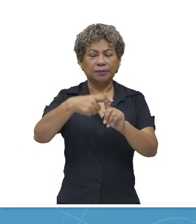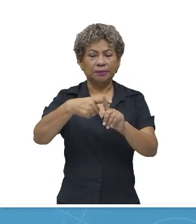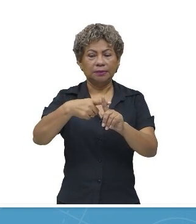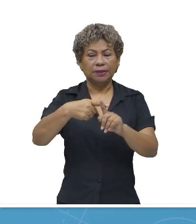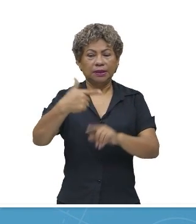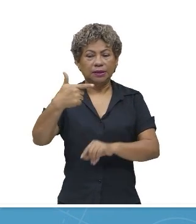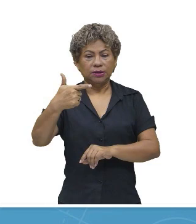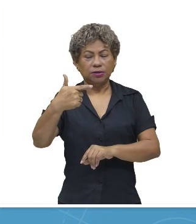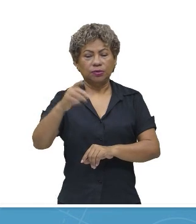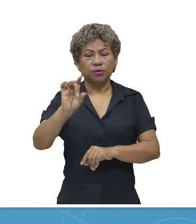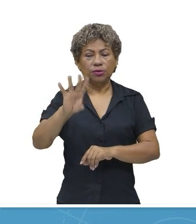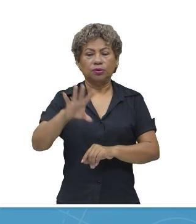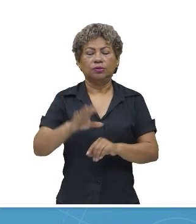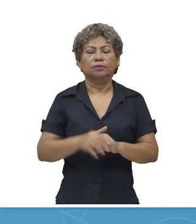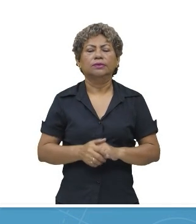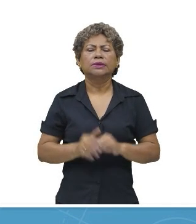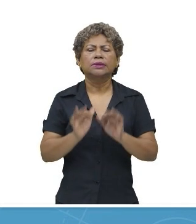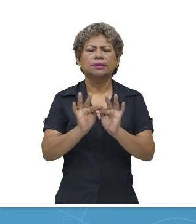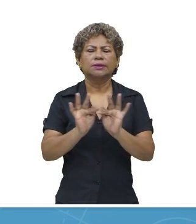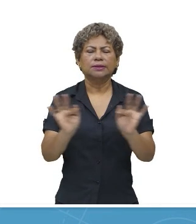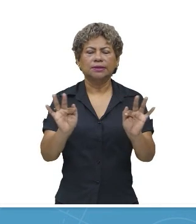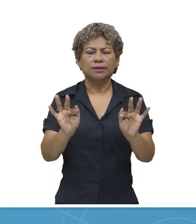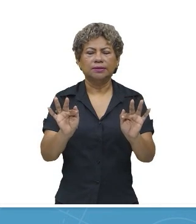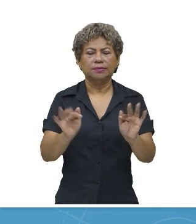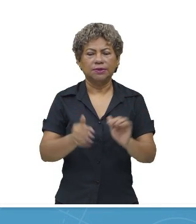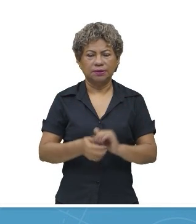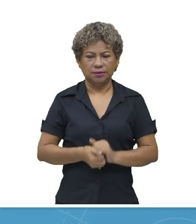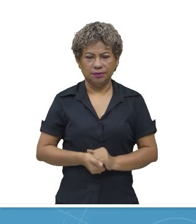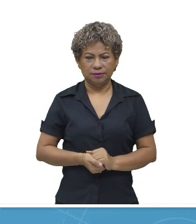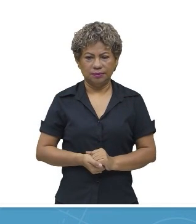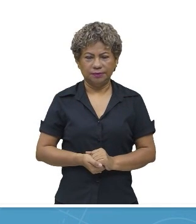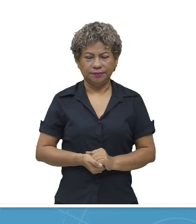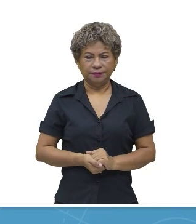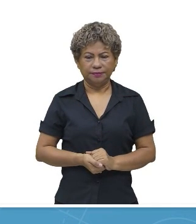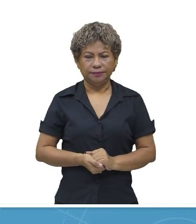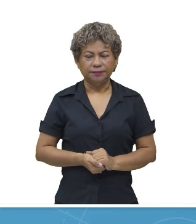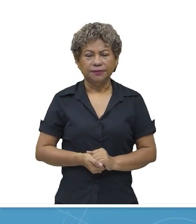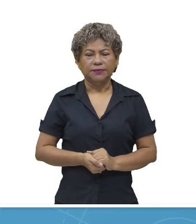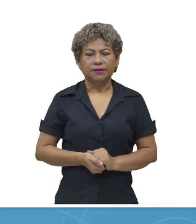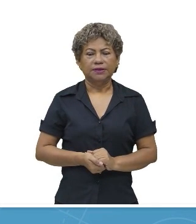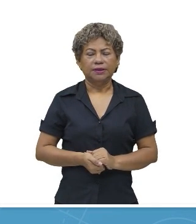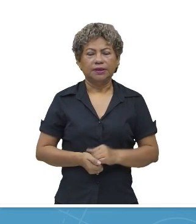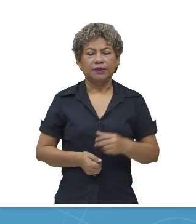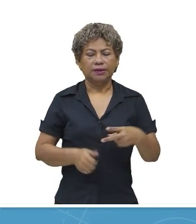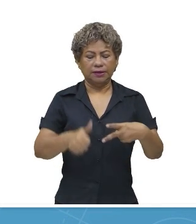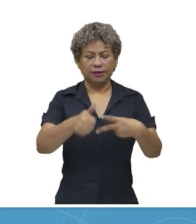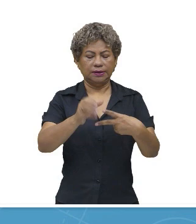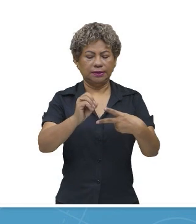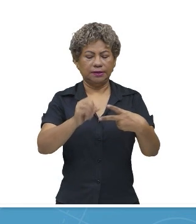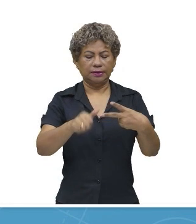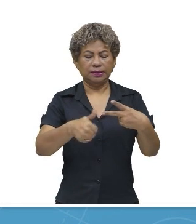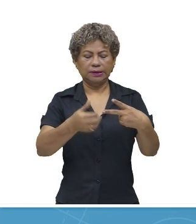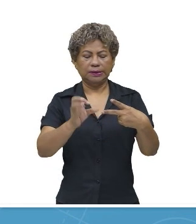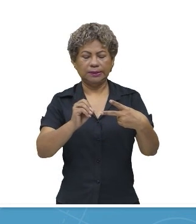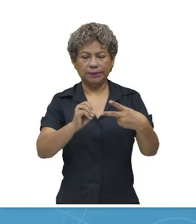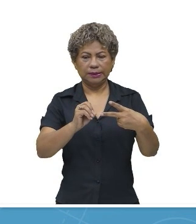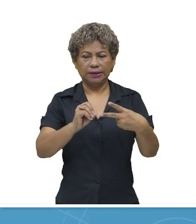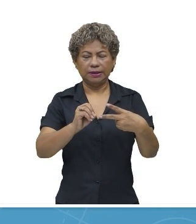10 elevado a 2. E 10 elevado a 2 é 10 vezes 10, né? 10 vezes 10 é igual a